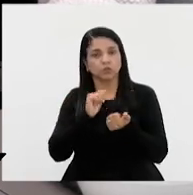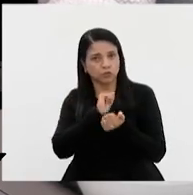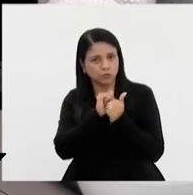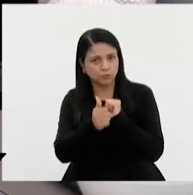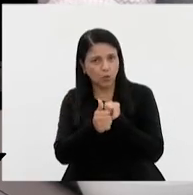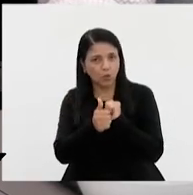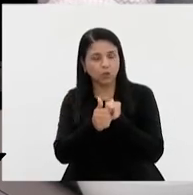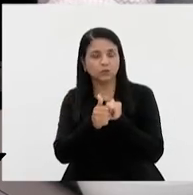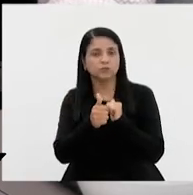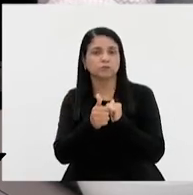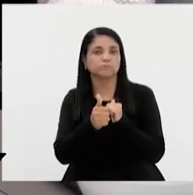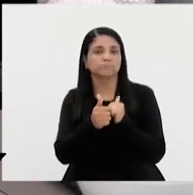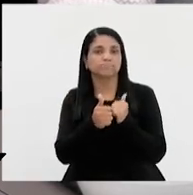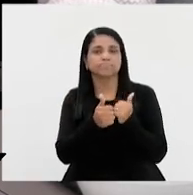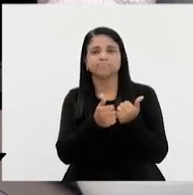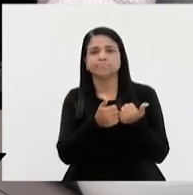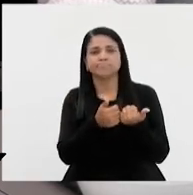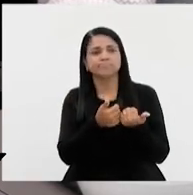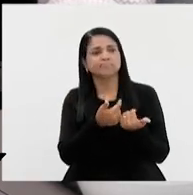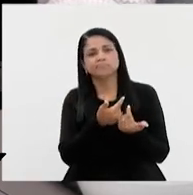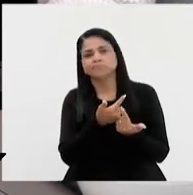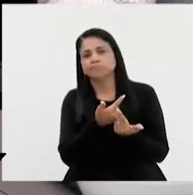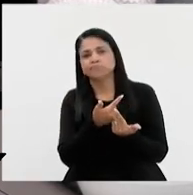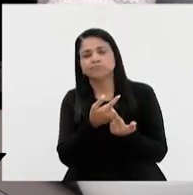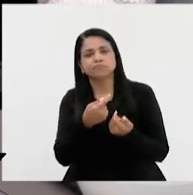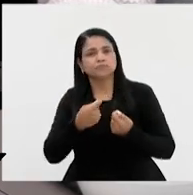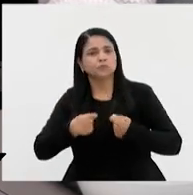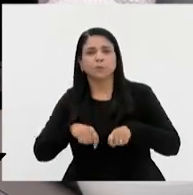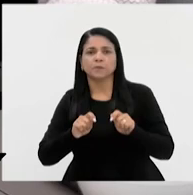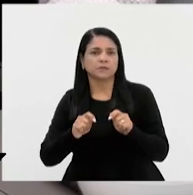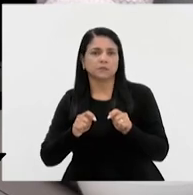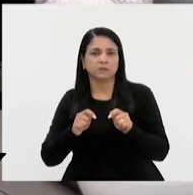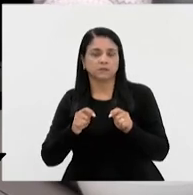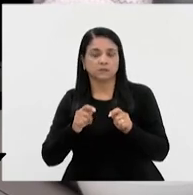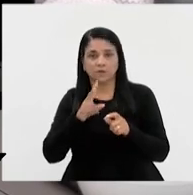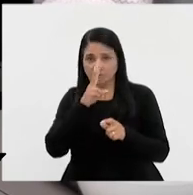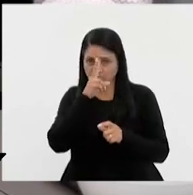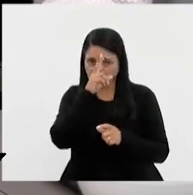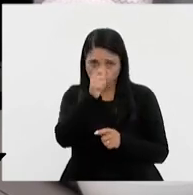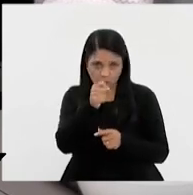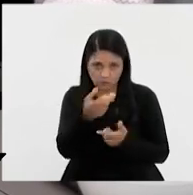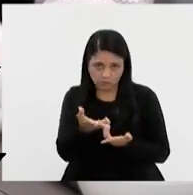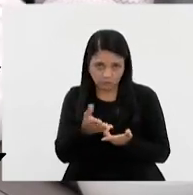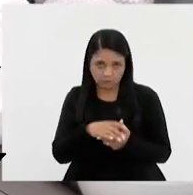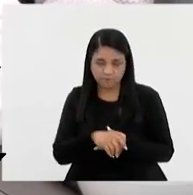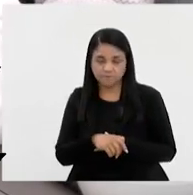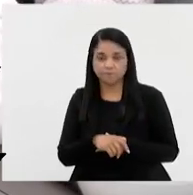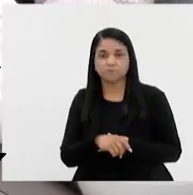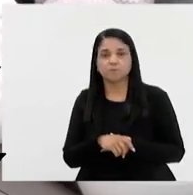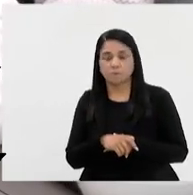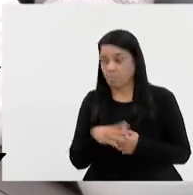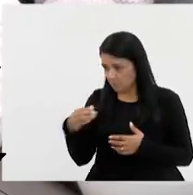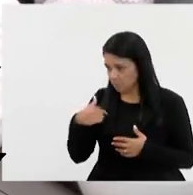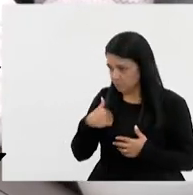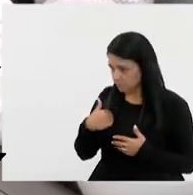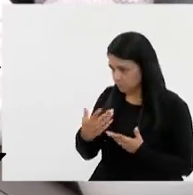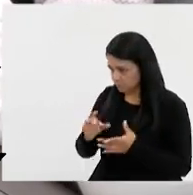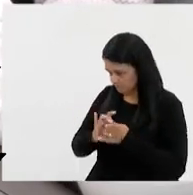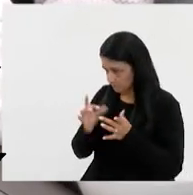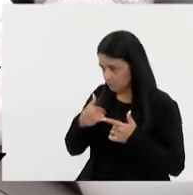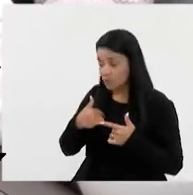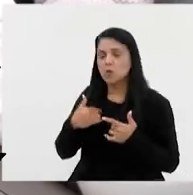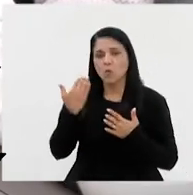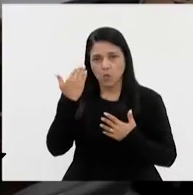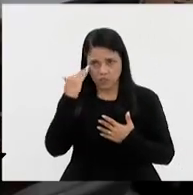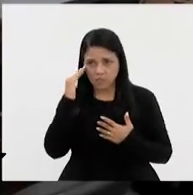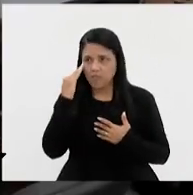previstos e que não estão baseados na questão da força. Me permite uma parte? Compreendo, claro. E tendo, inclusive,